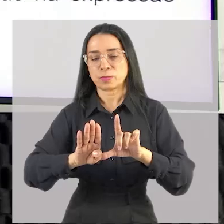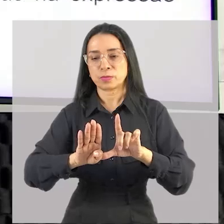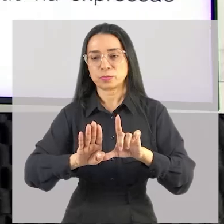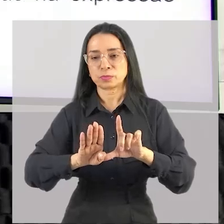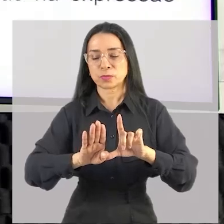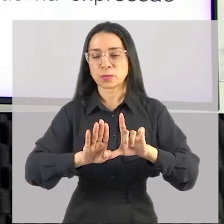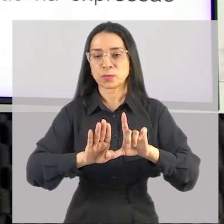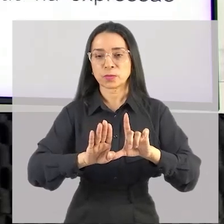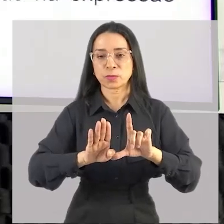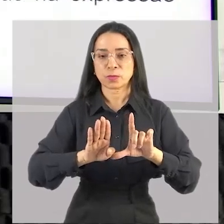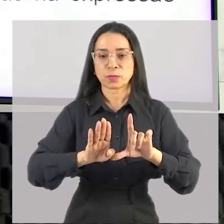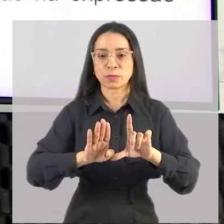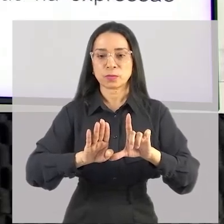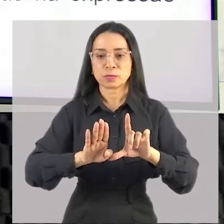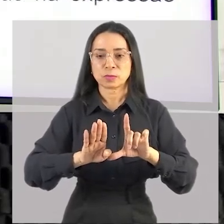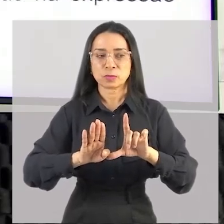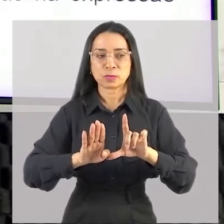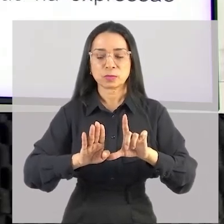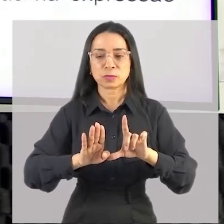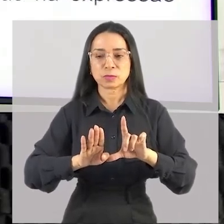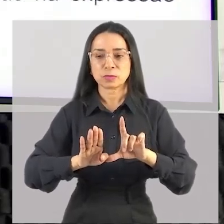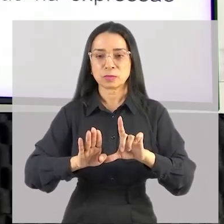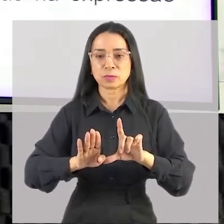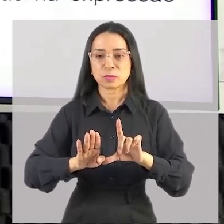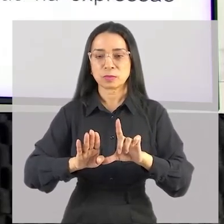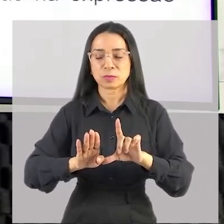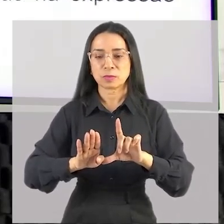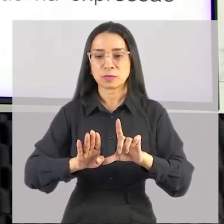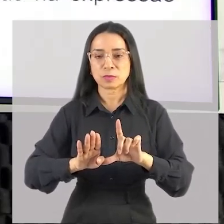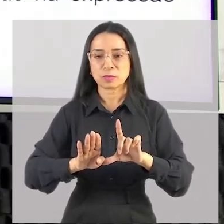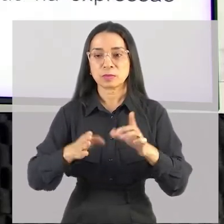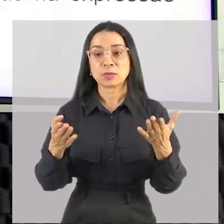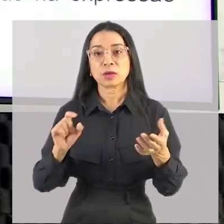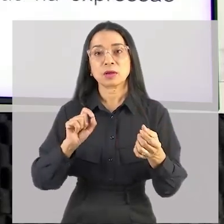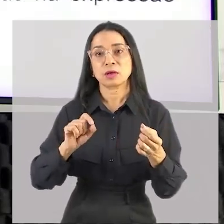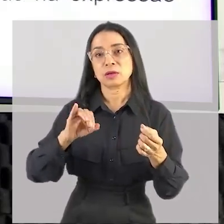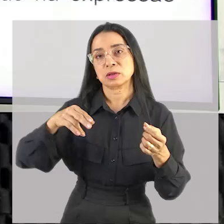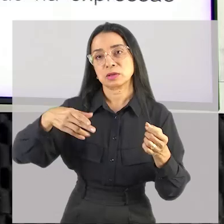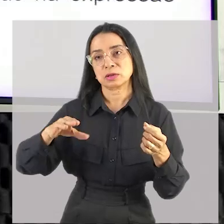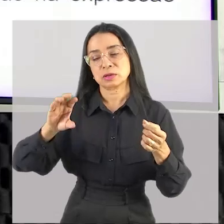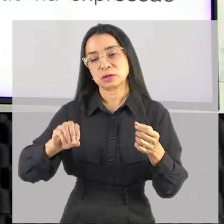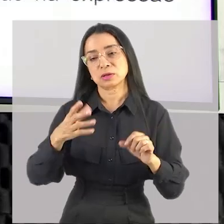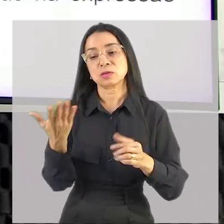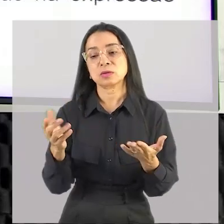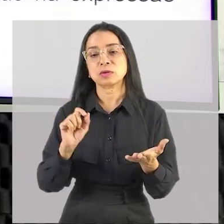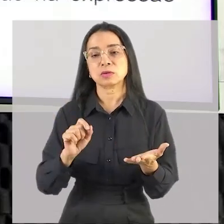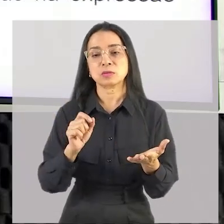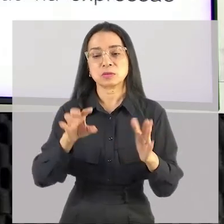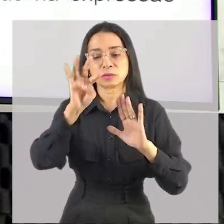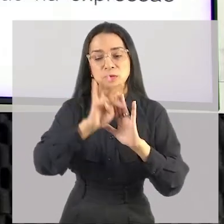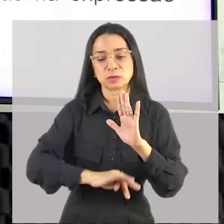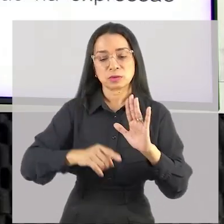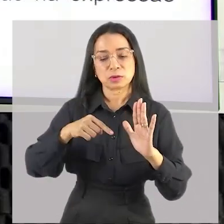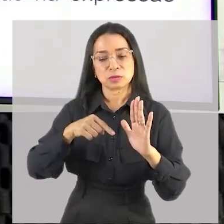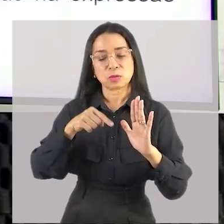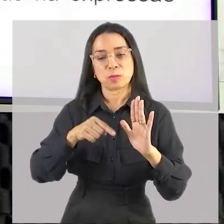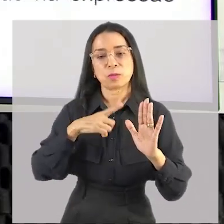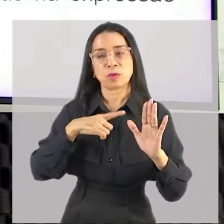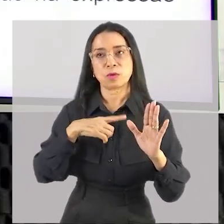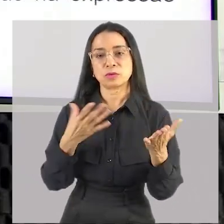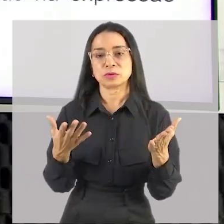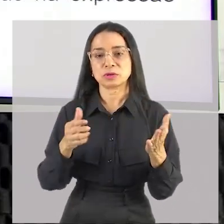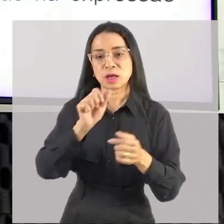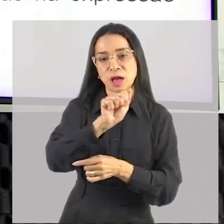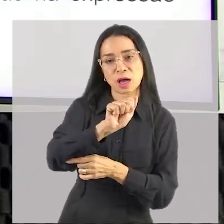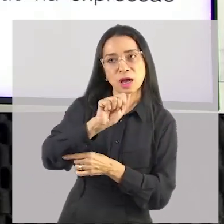Aí, a expressão interjetiva vem da interjeição, que é quando você, no texto, traz aquelas expressões